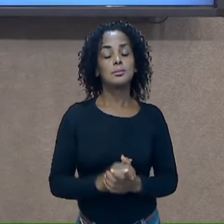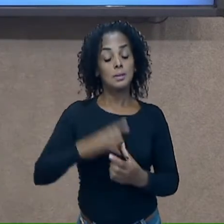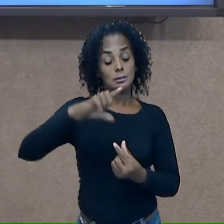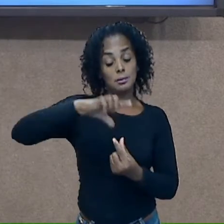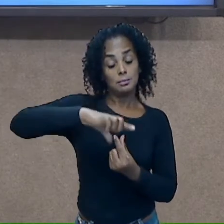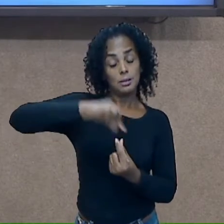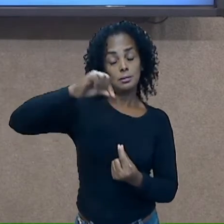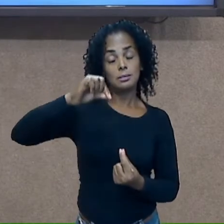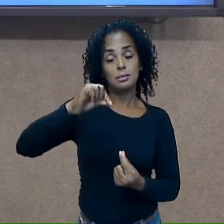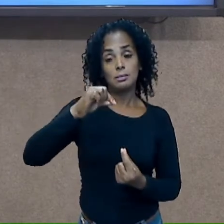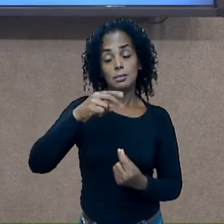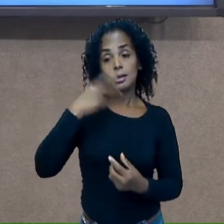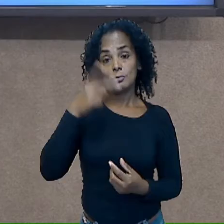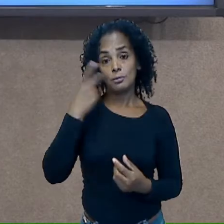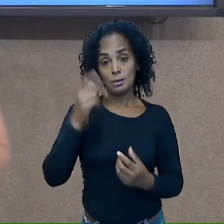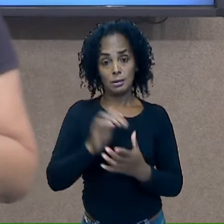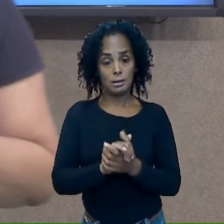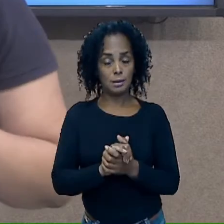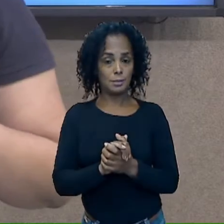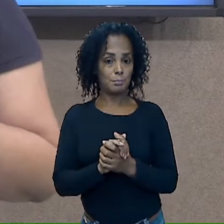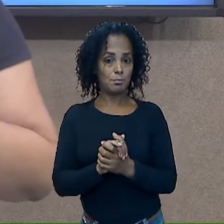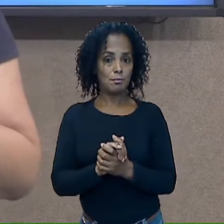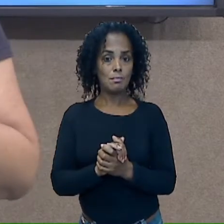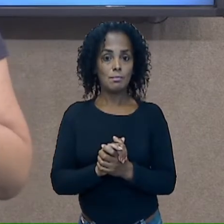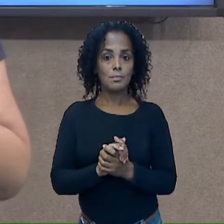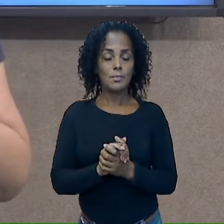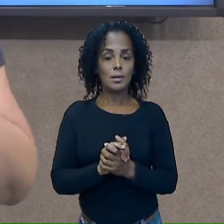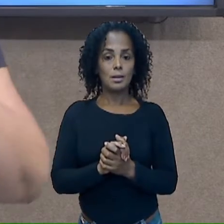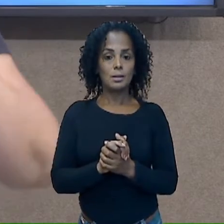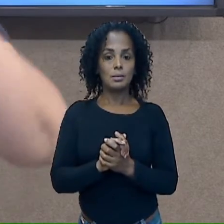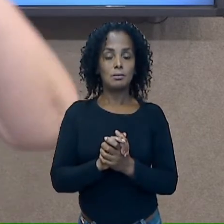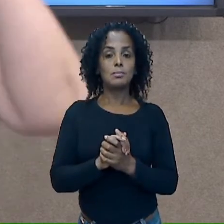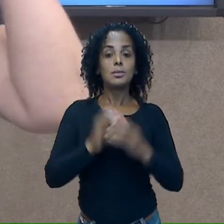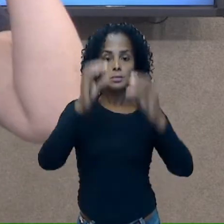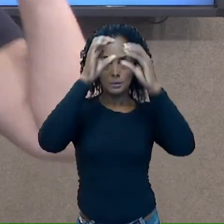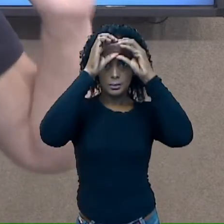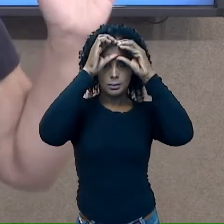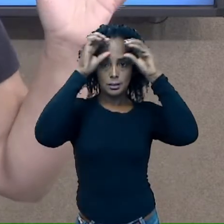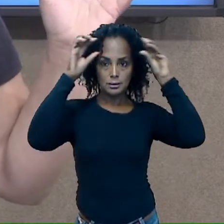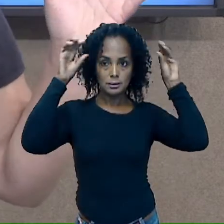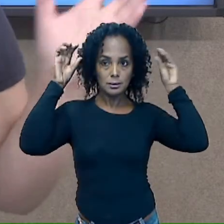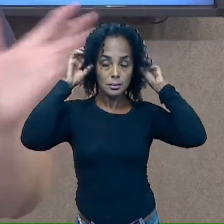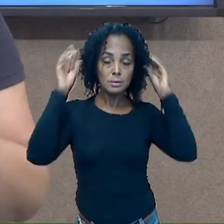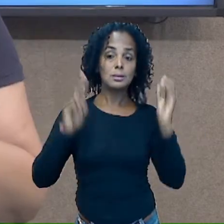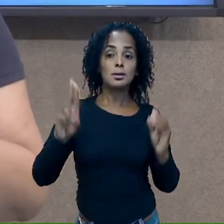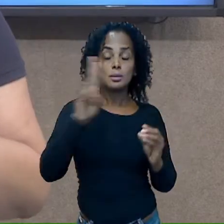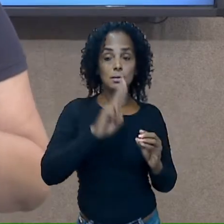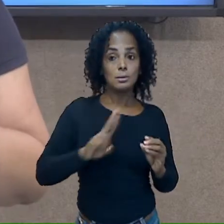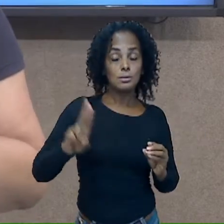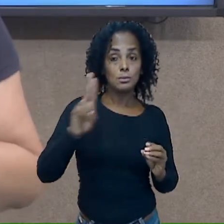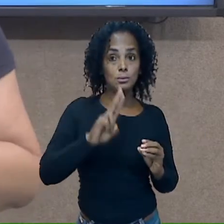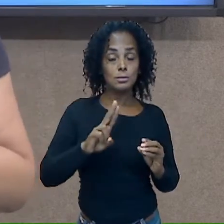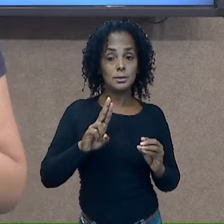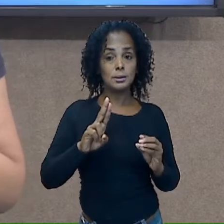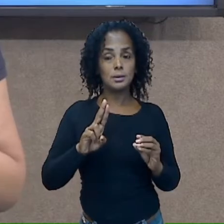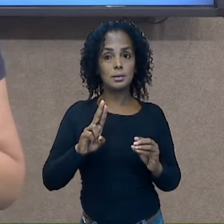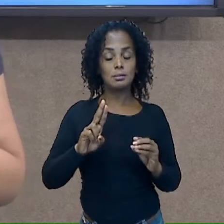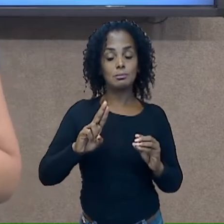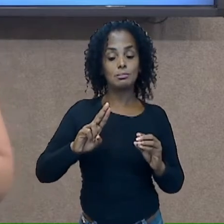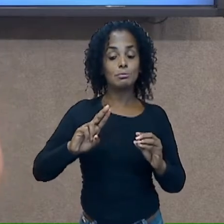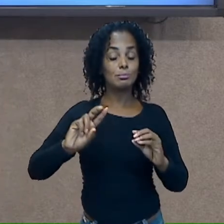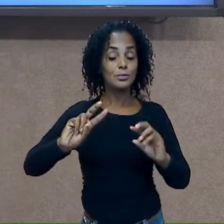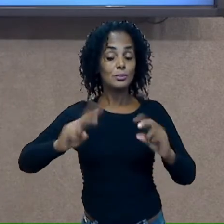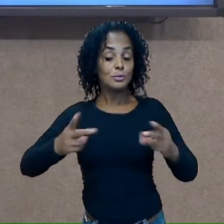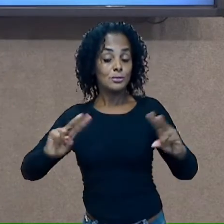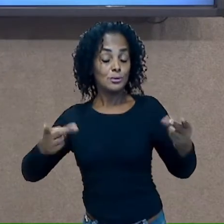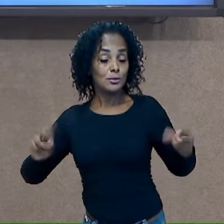claro para vocês o seguinte, que os caciques usam um tipo de plumagem para se diferenciar, né, da